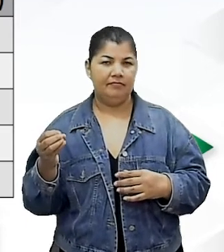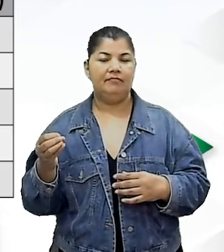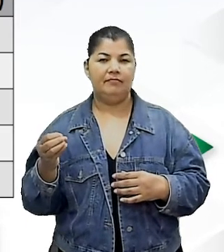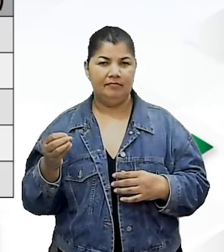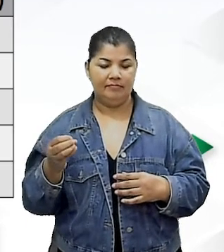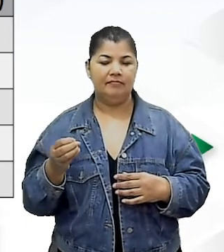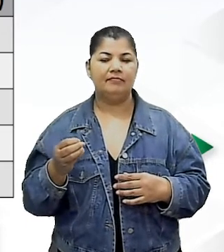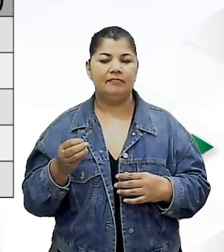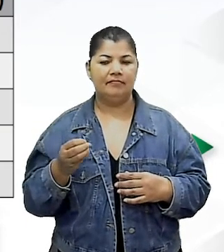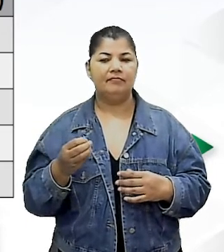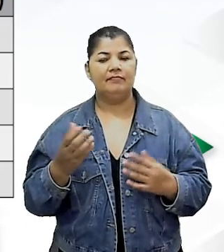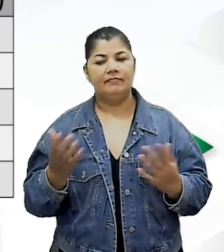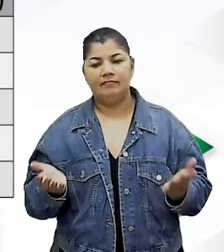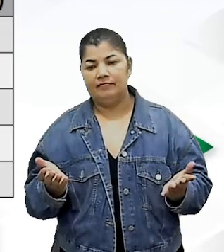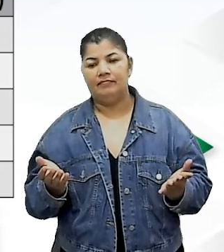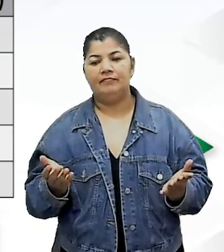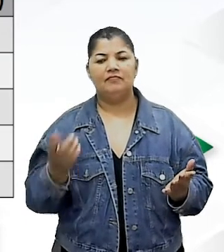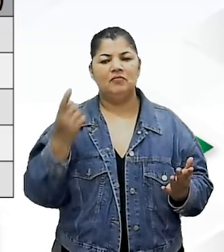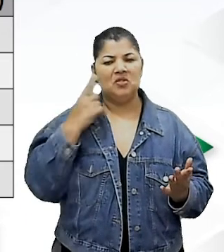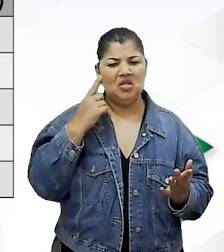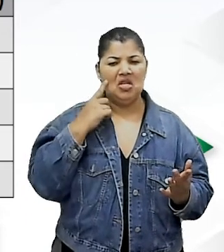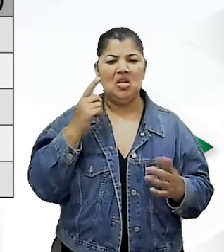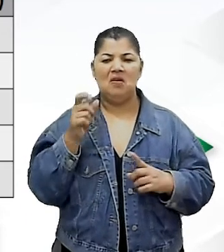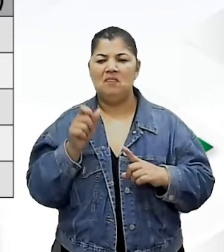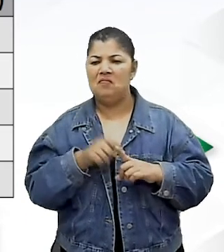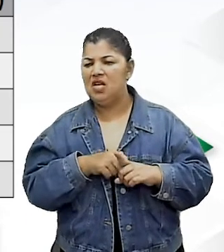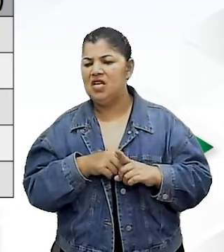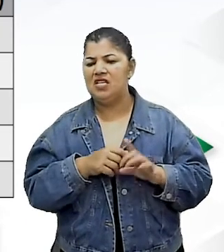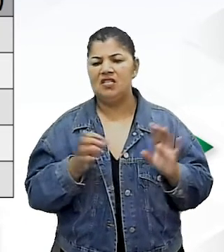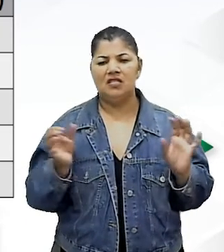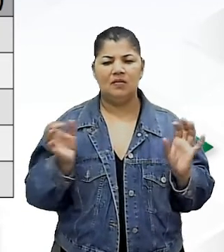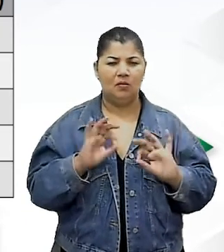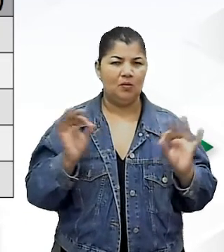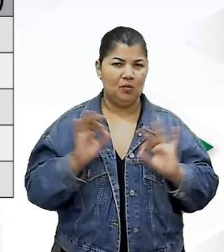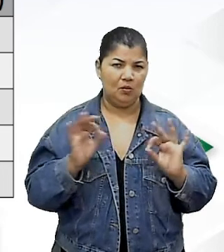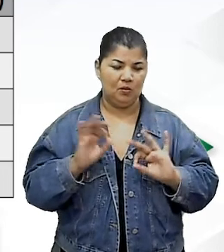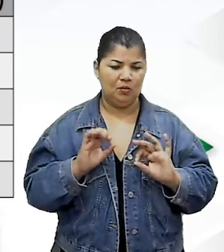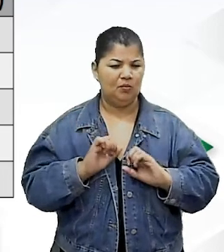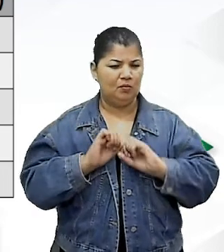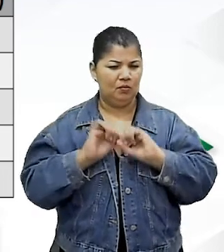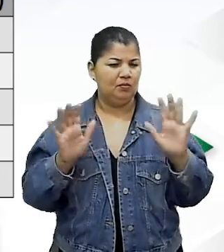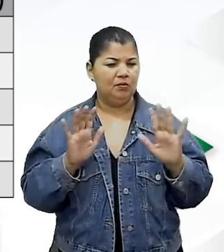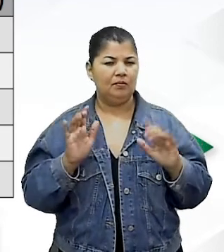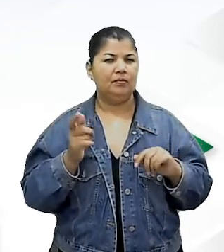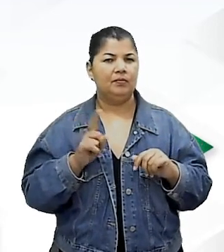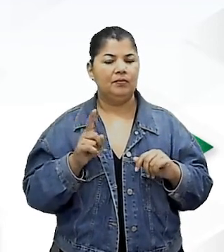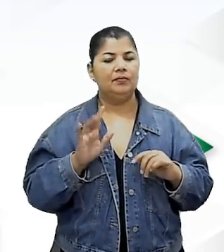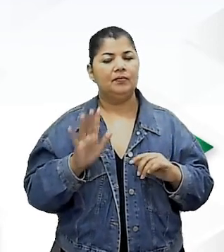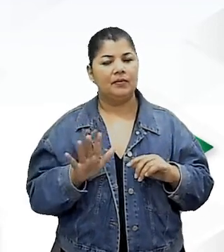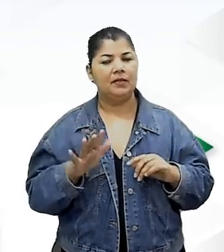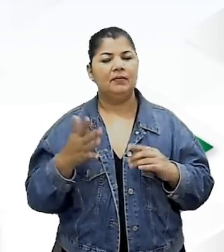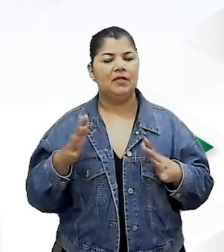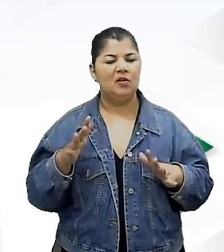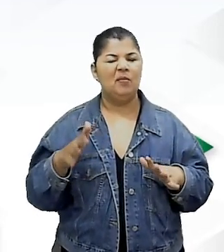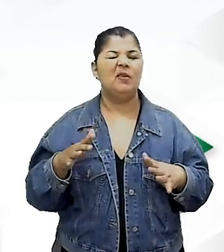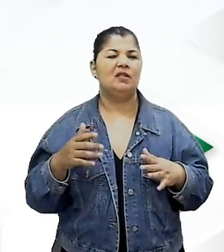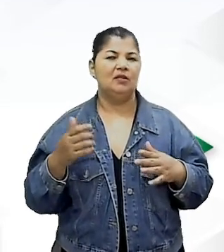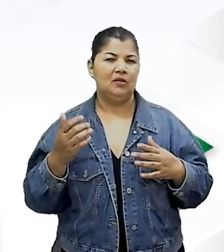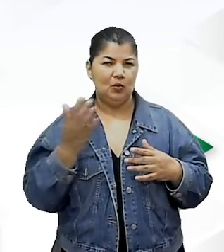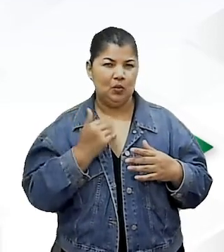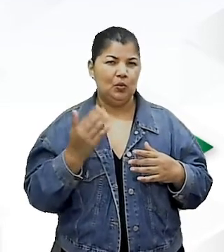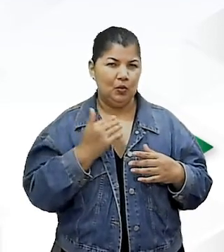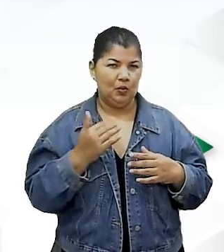tá? E aí não disse se era por dia, por mês, por hora, não tá claro aí, mas a gente vê um consumo aí